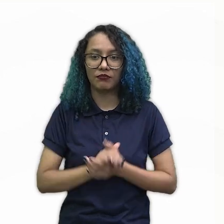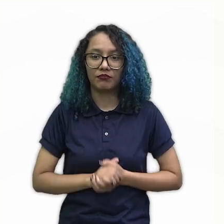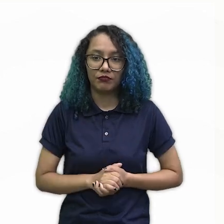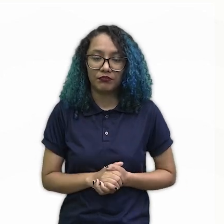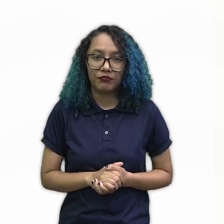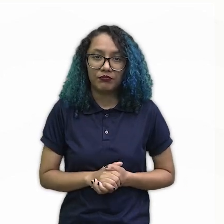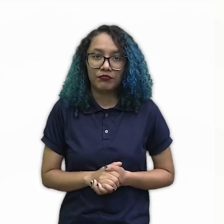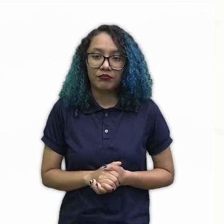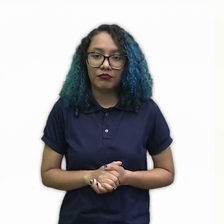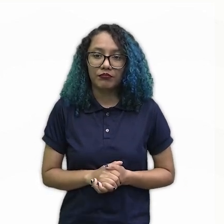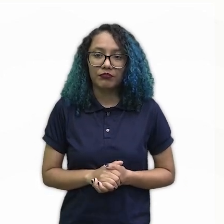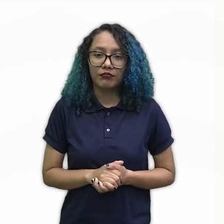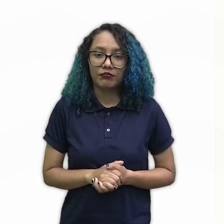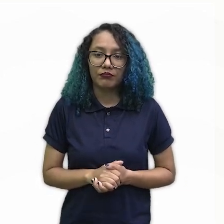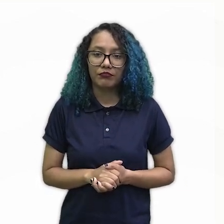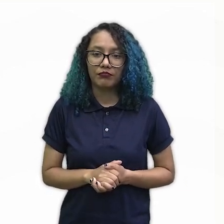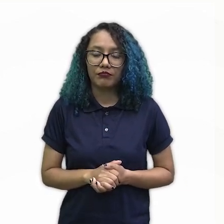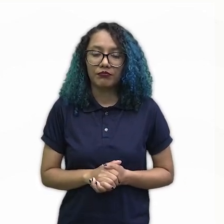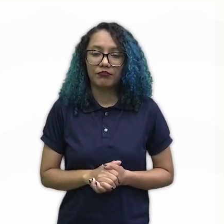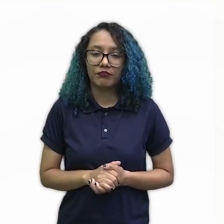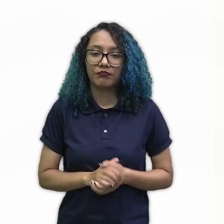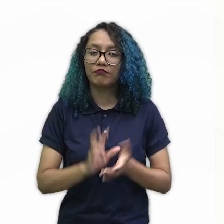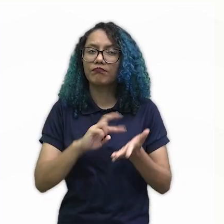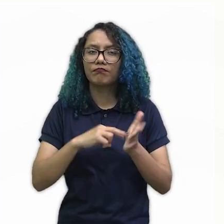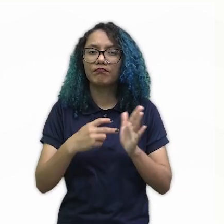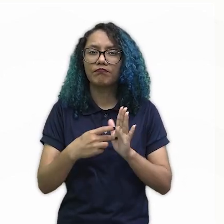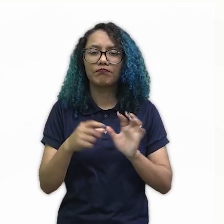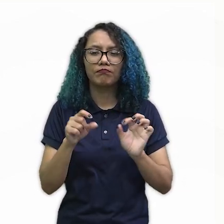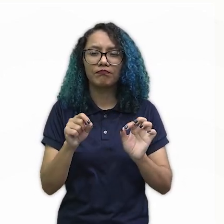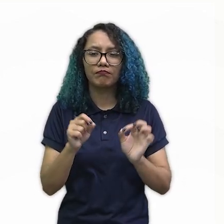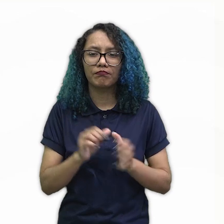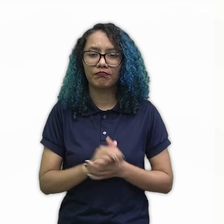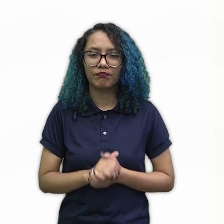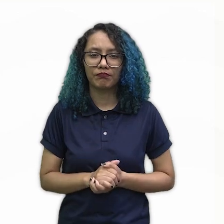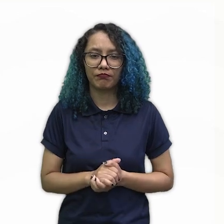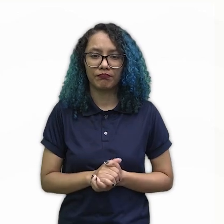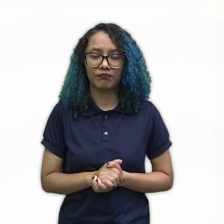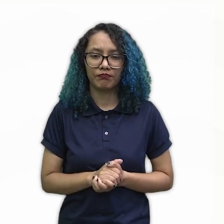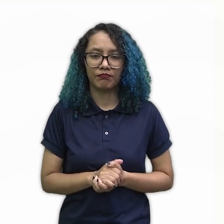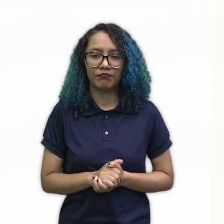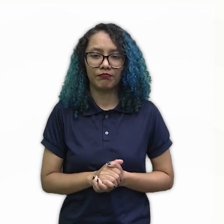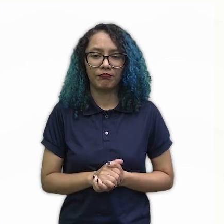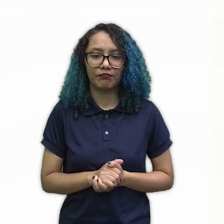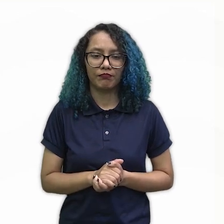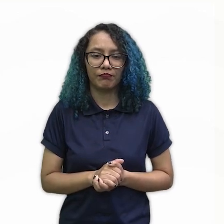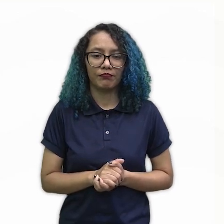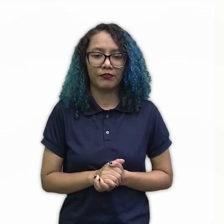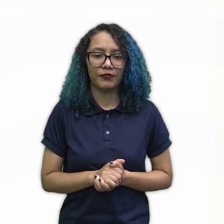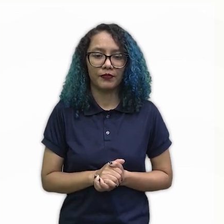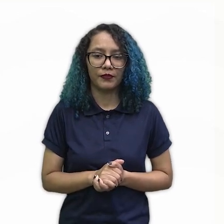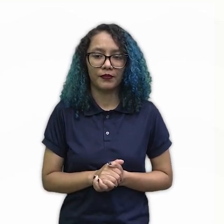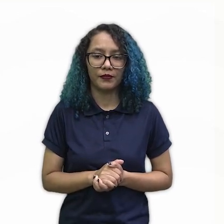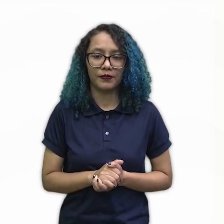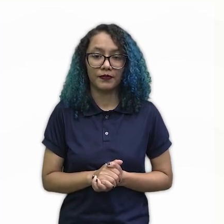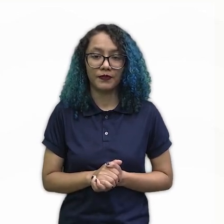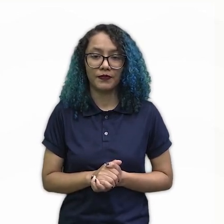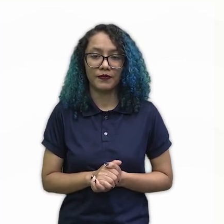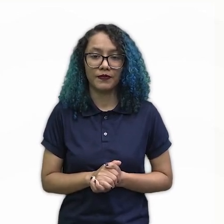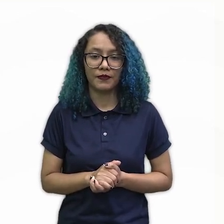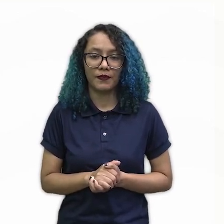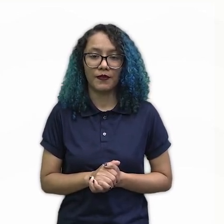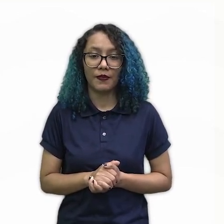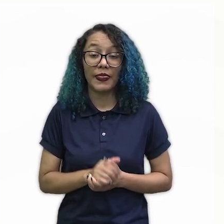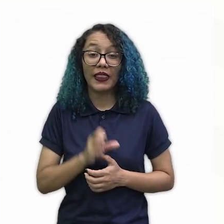do quociente. E o que é que o logaritmo do quociente diz para a gente? Que se eu